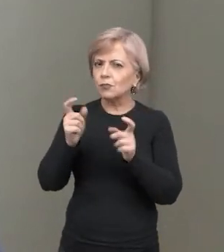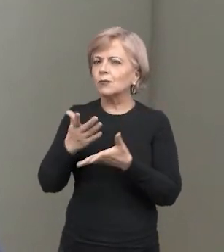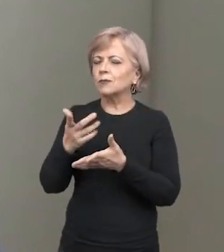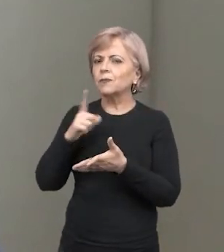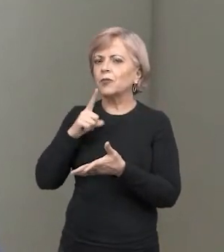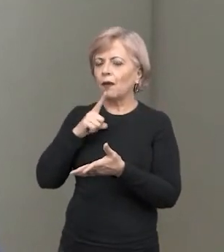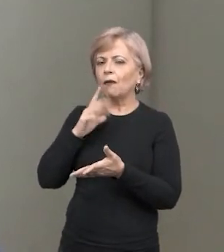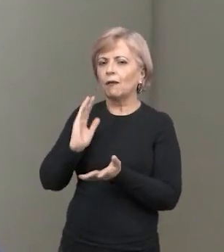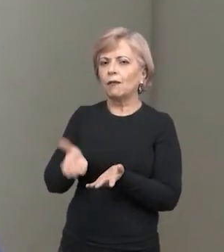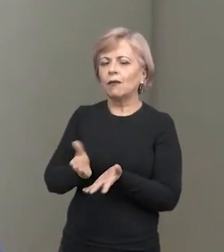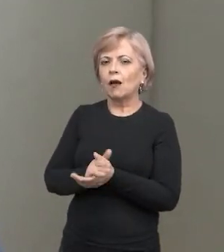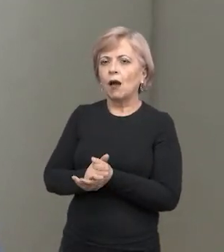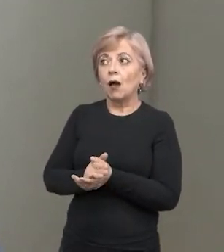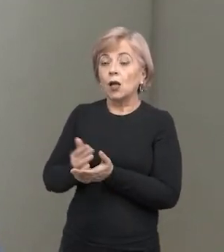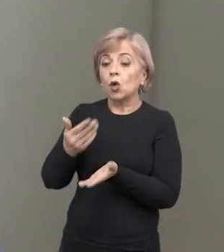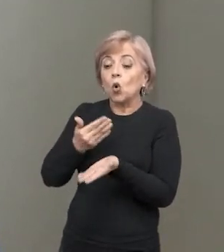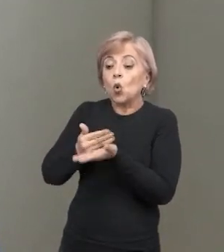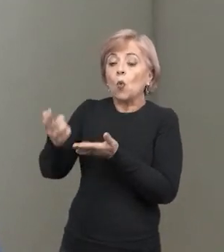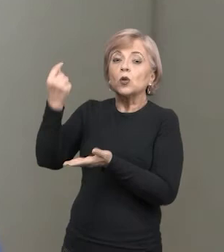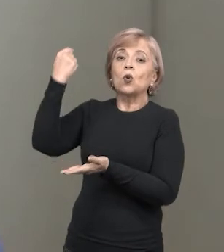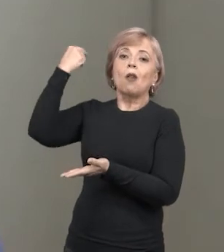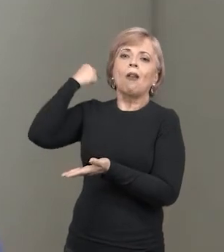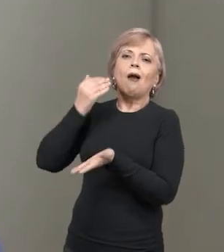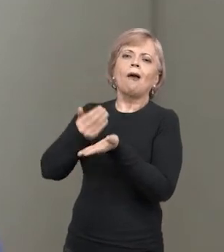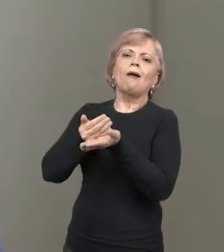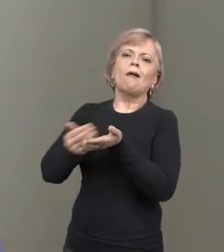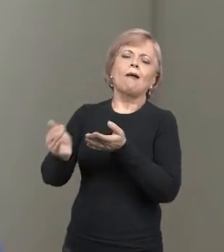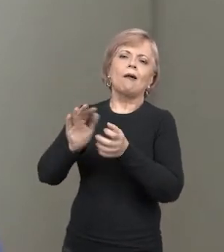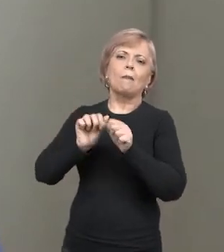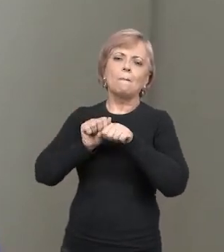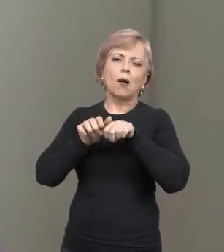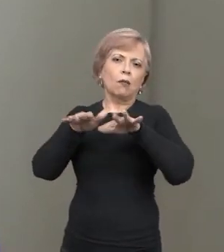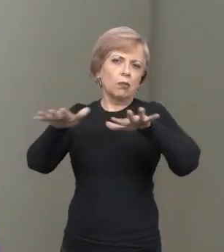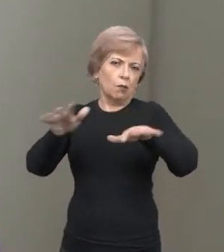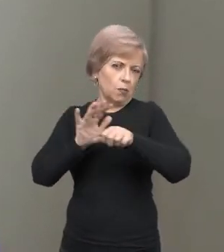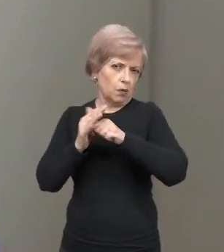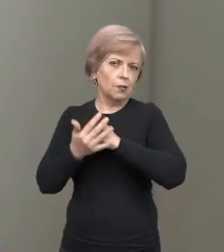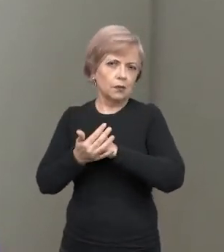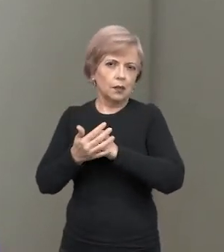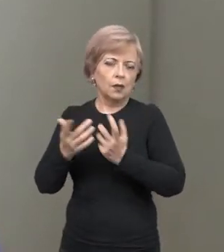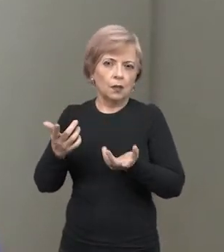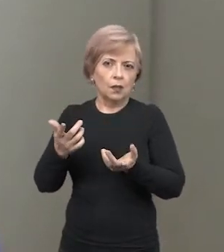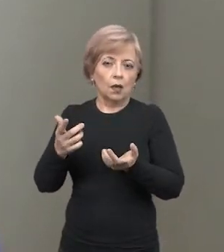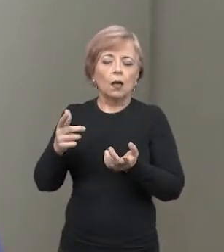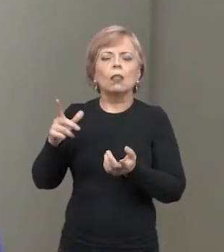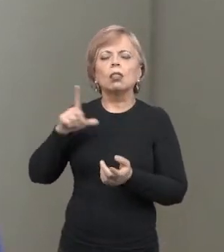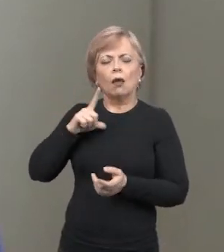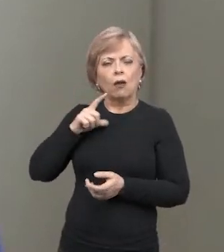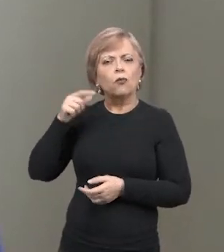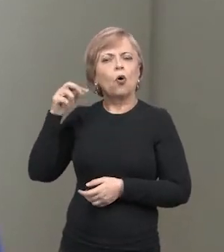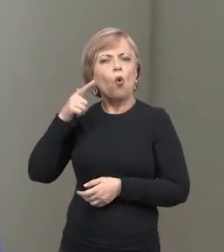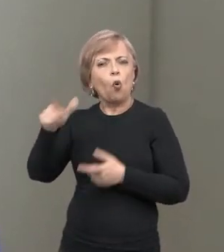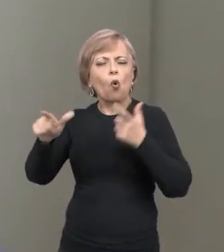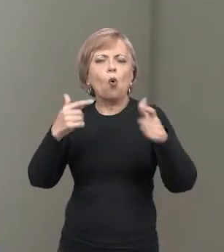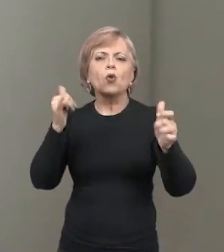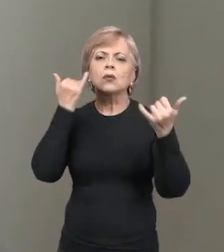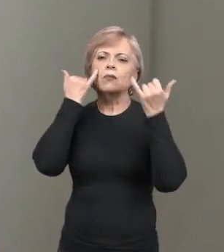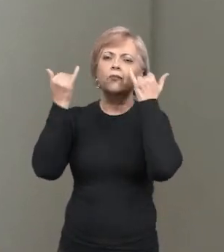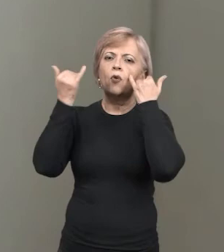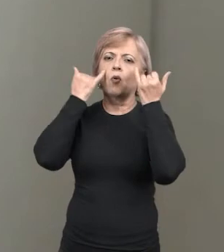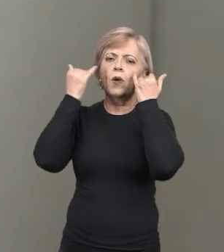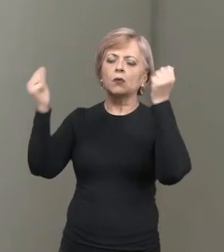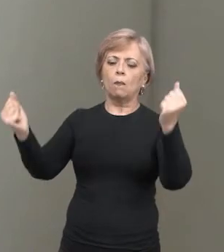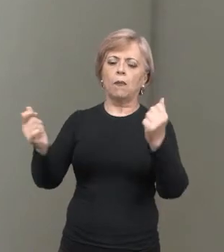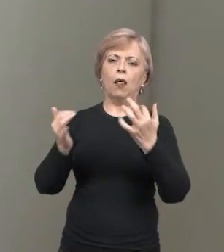já nesse início da pandemia, com essas investigações. E daí por diante, outras informações aconteceram. Isso sem falar